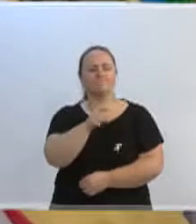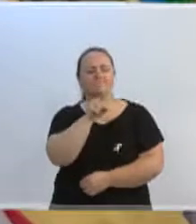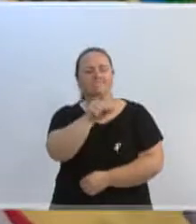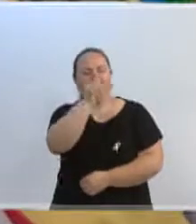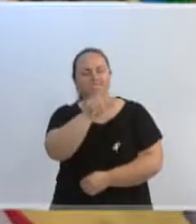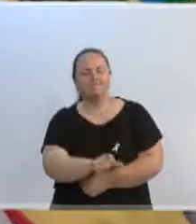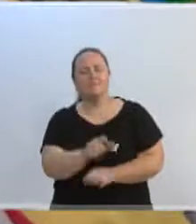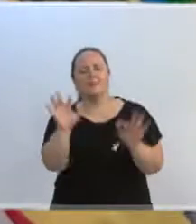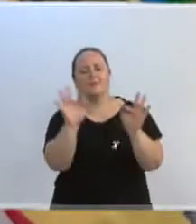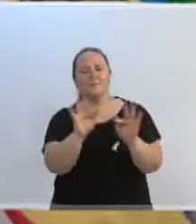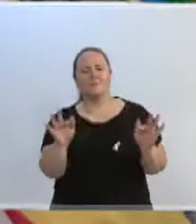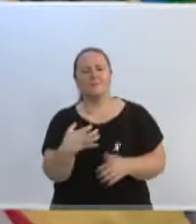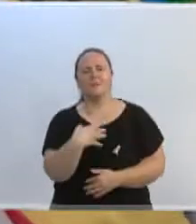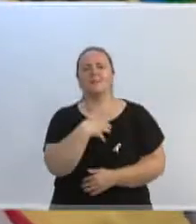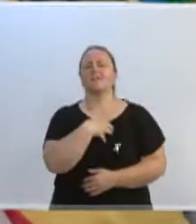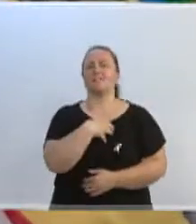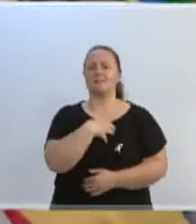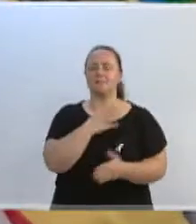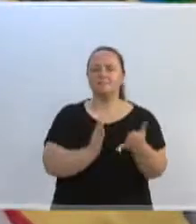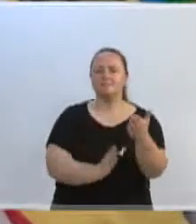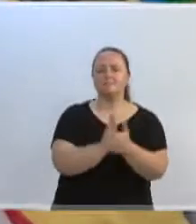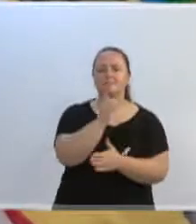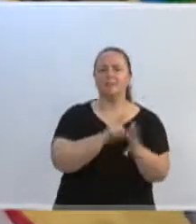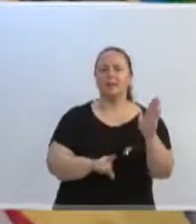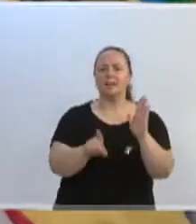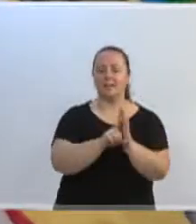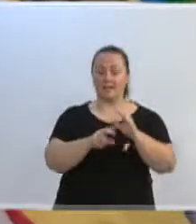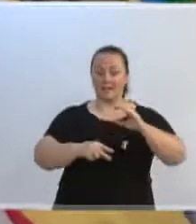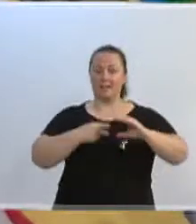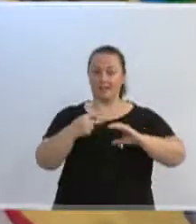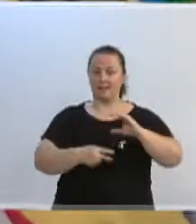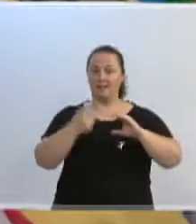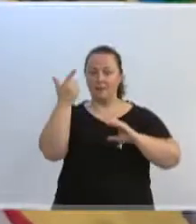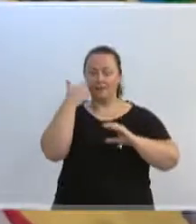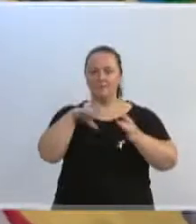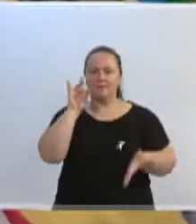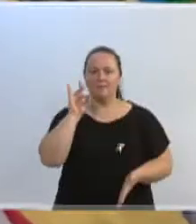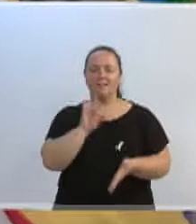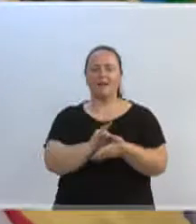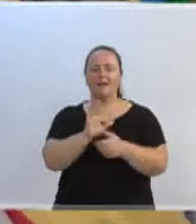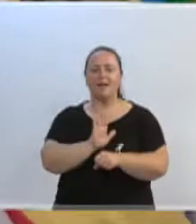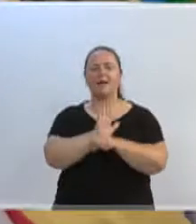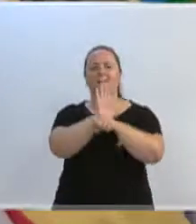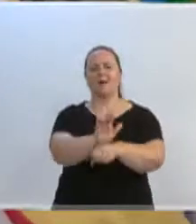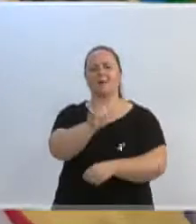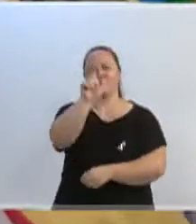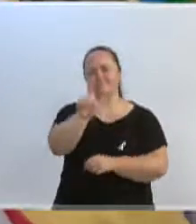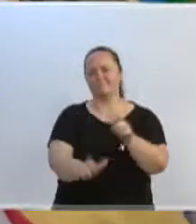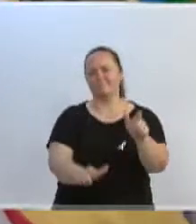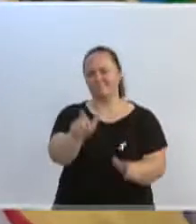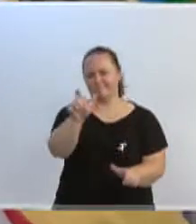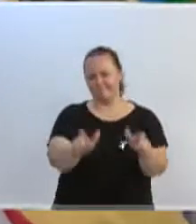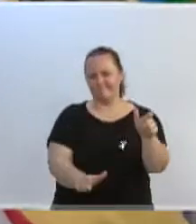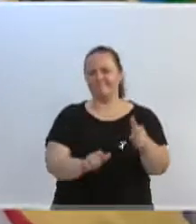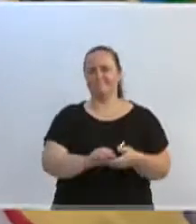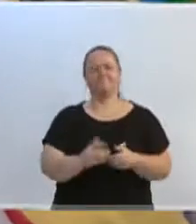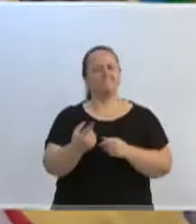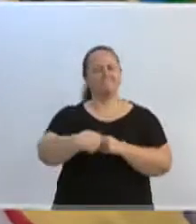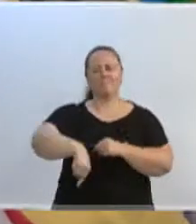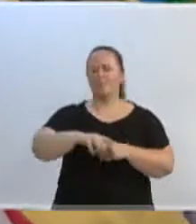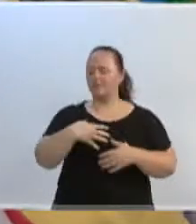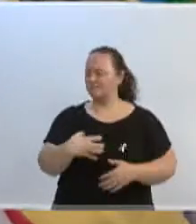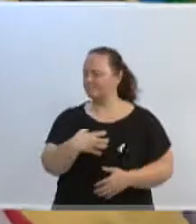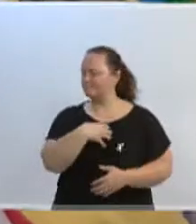Vereadores de Blumenau, que realmente reverte diretamente na vida das pessoas, nos enche de